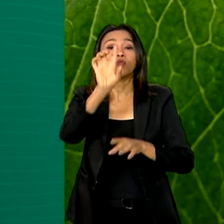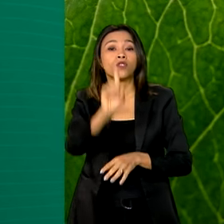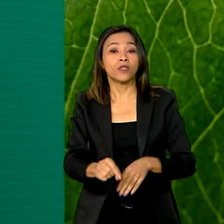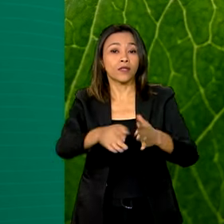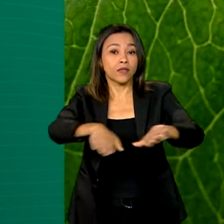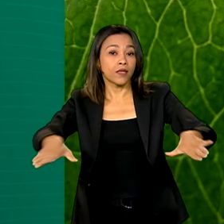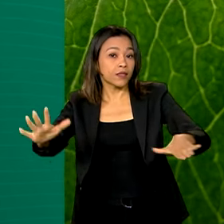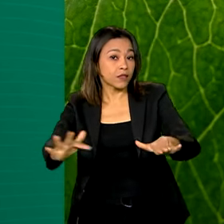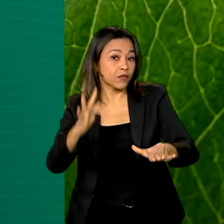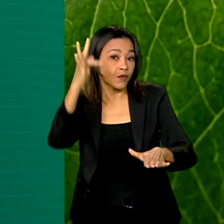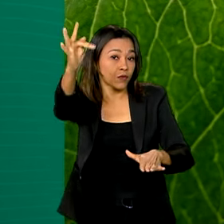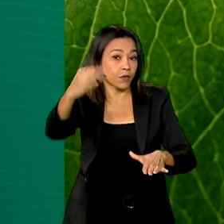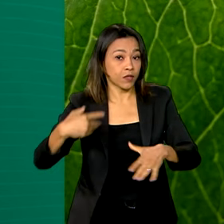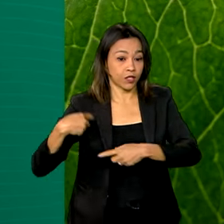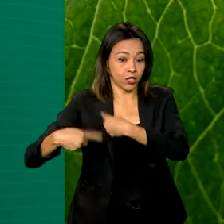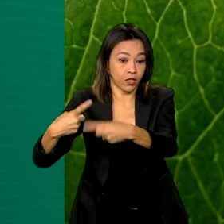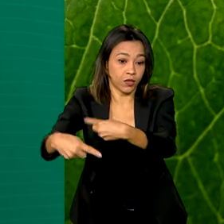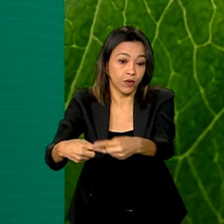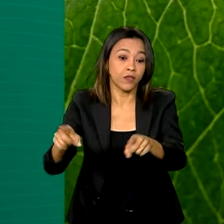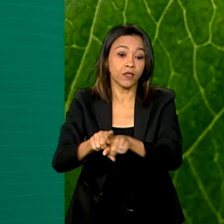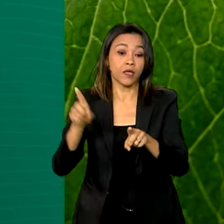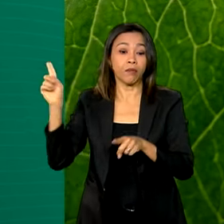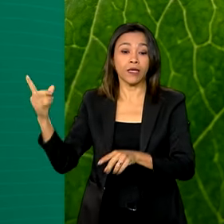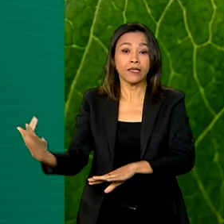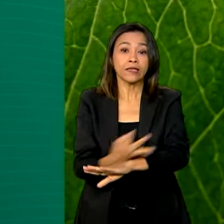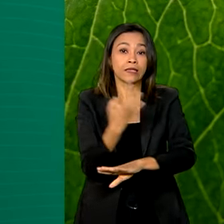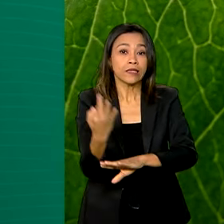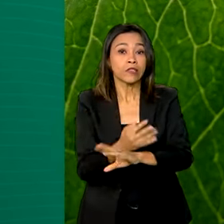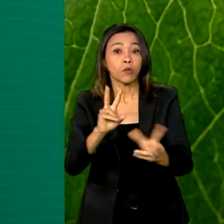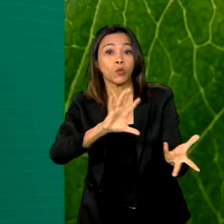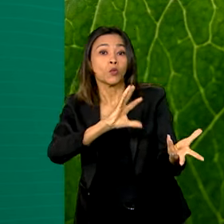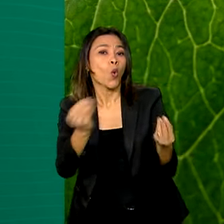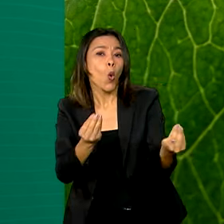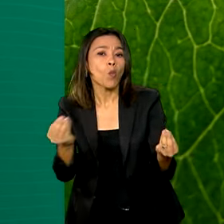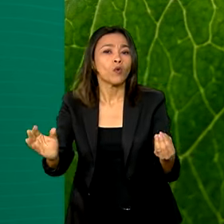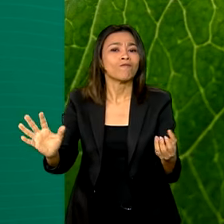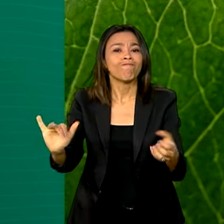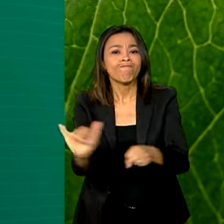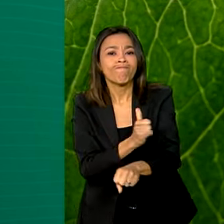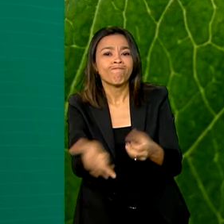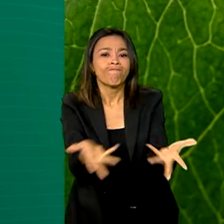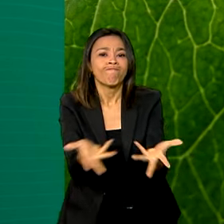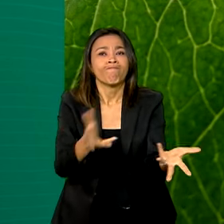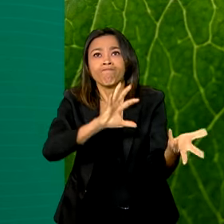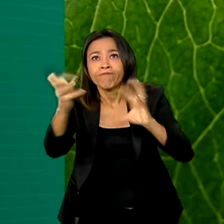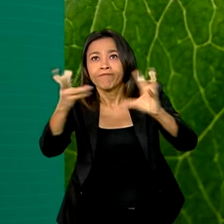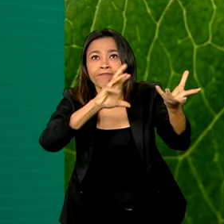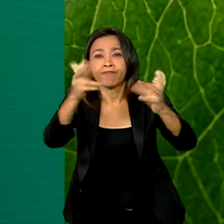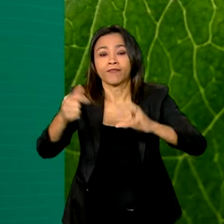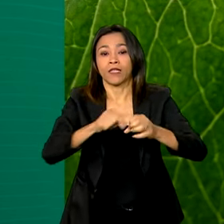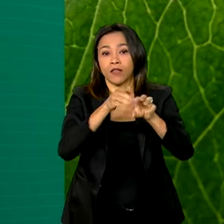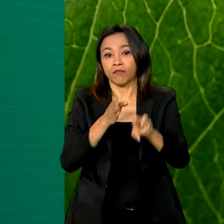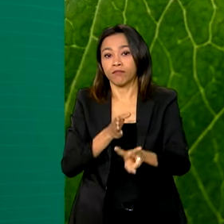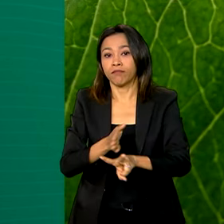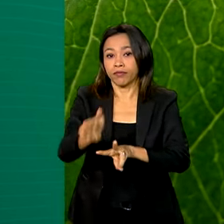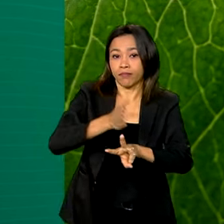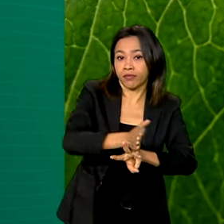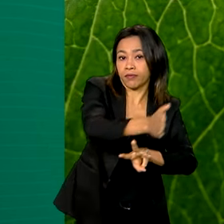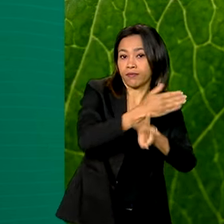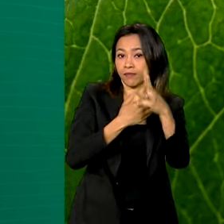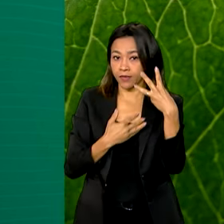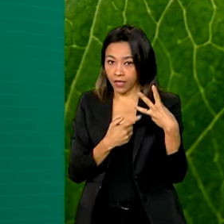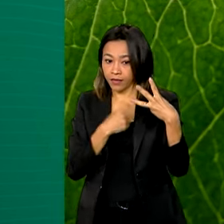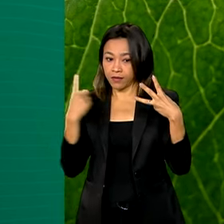futuras e a resiliência a eventos climáticos extremos. As ações estão divididas em três eixos: